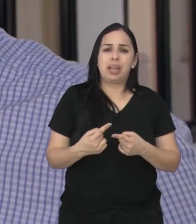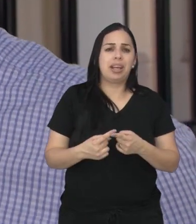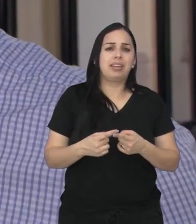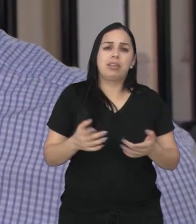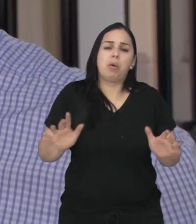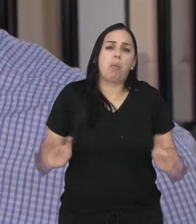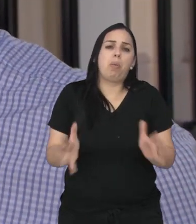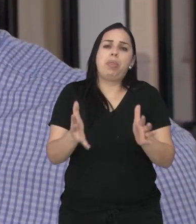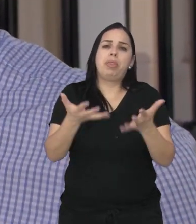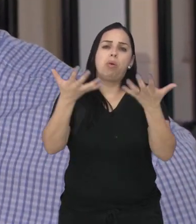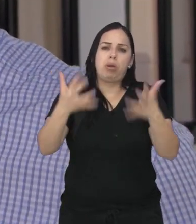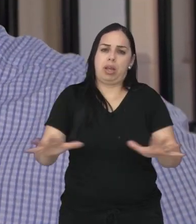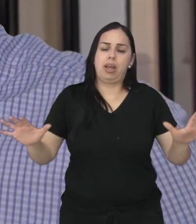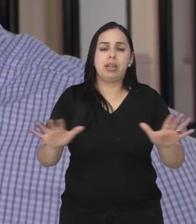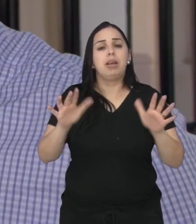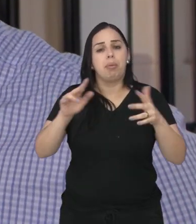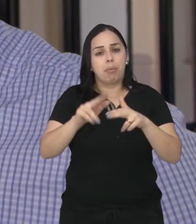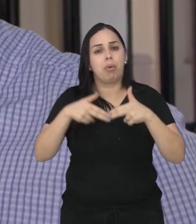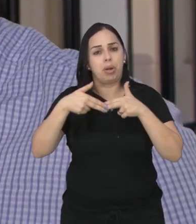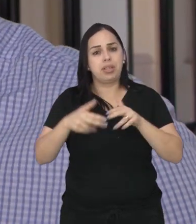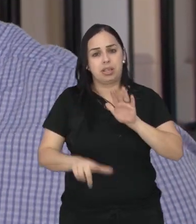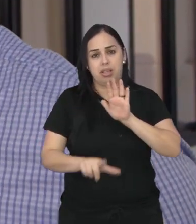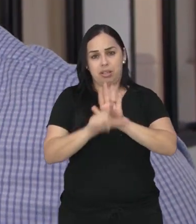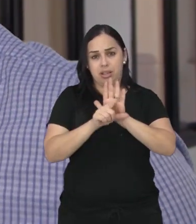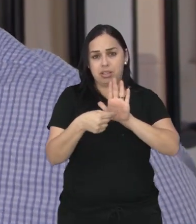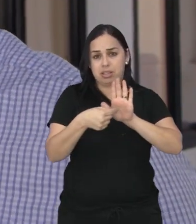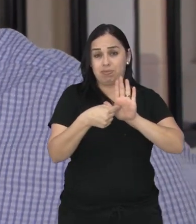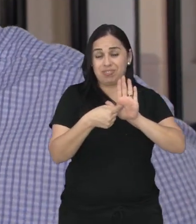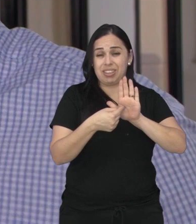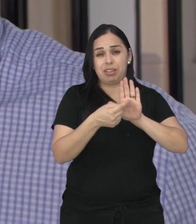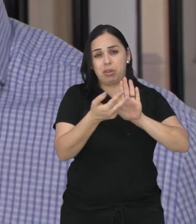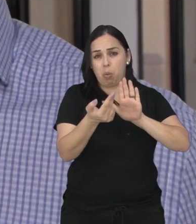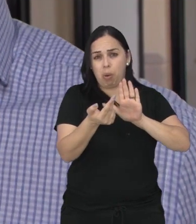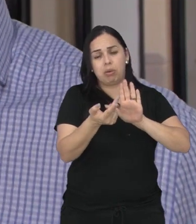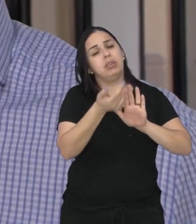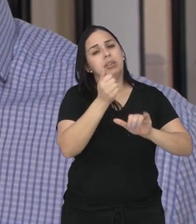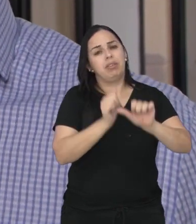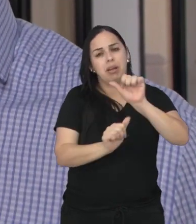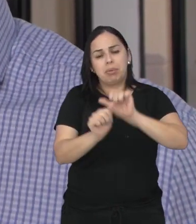por conta das leis que a gente for aprovando. Então, são leis como essa que a gente